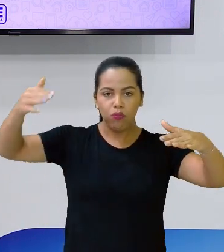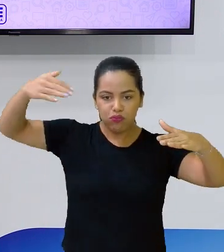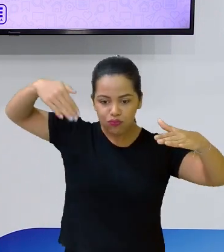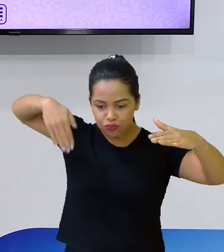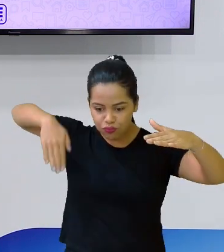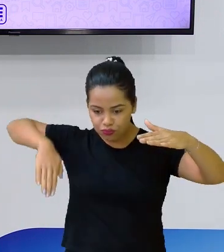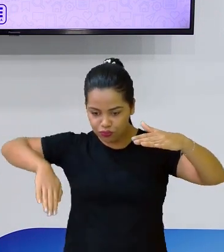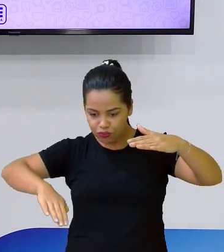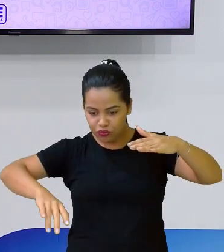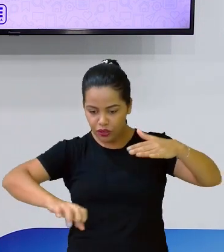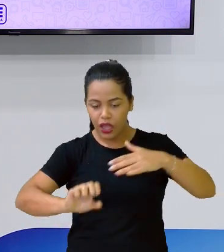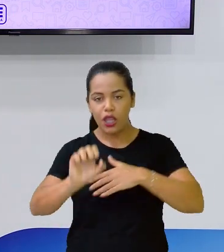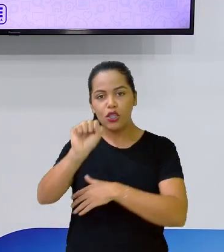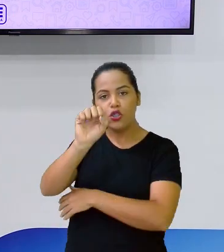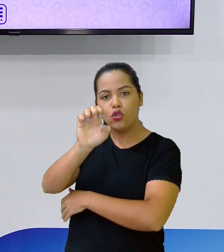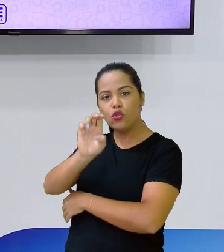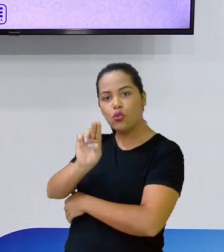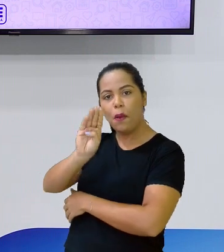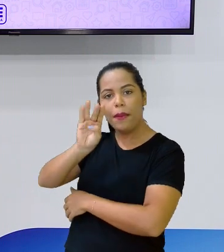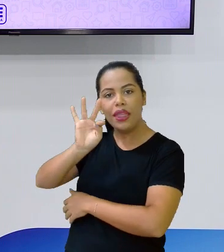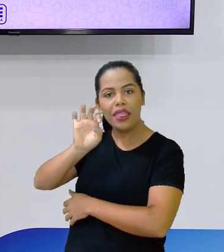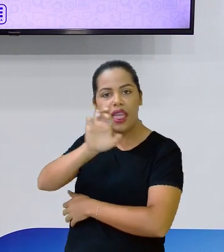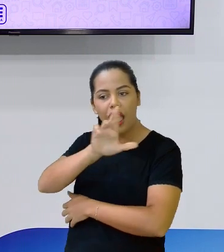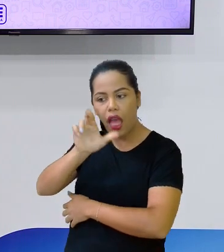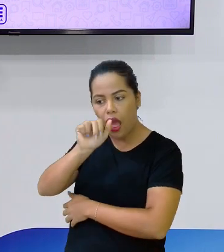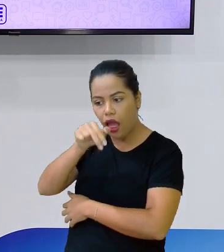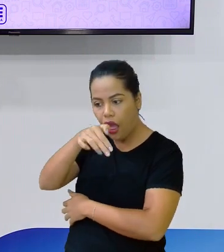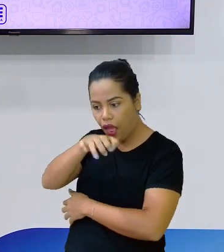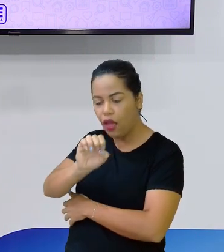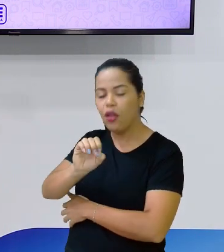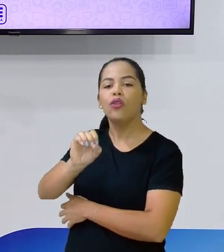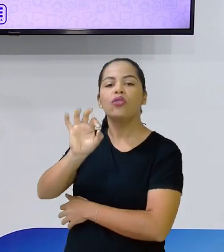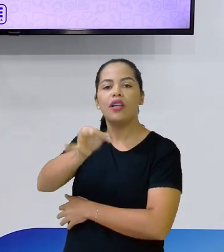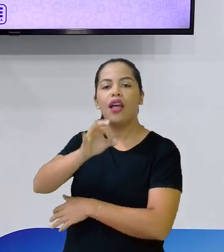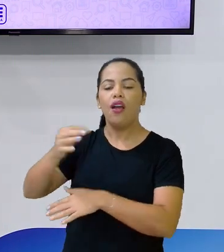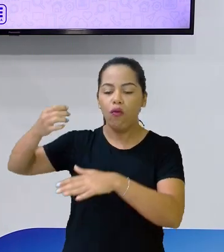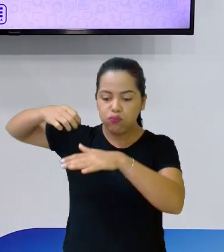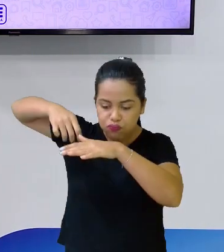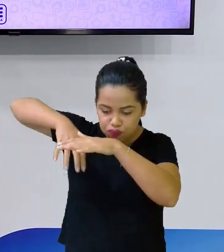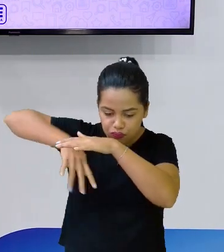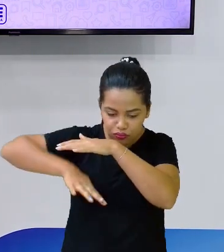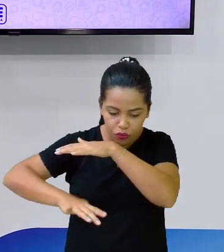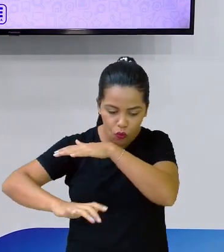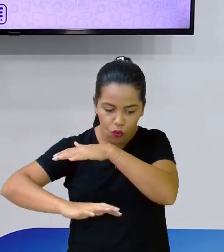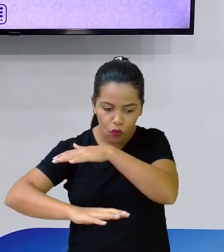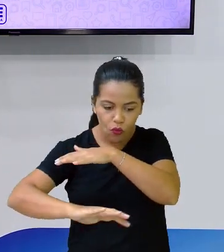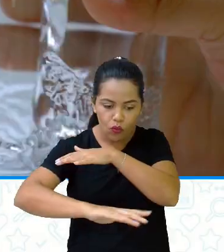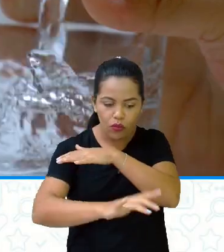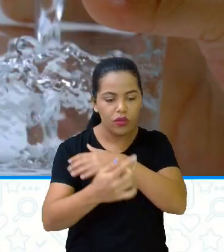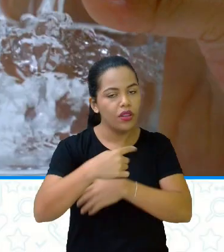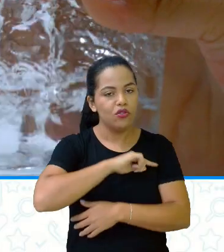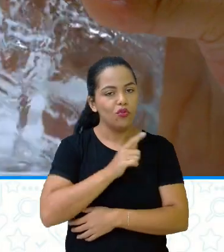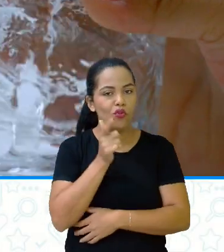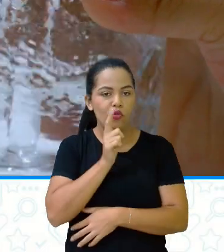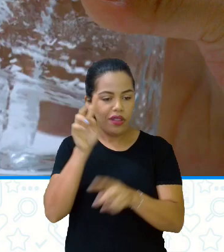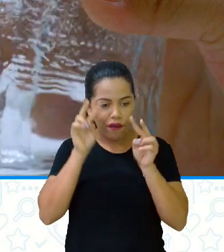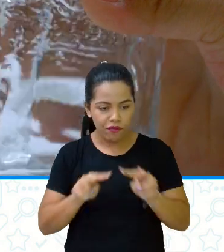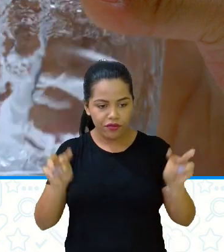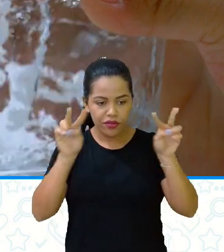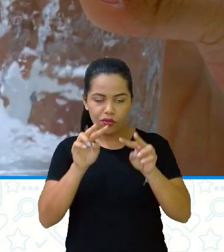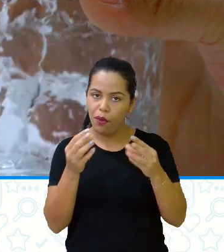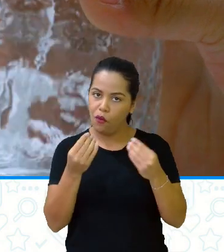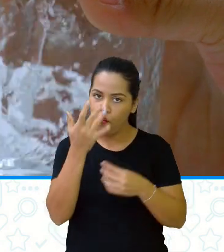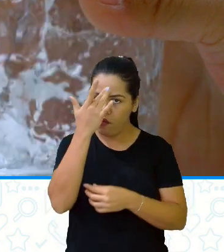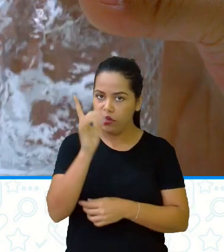diz subterrâneo? Porque, olha, ele fica abaixo da terra, tá certo? Não dá para a gente visualizar com muita facilidade. E